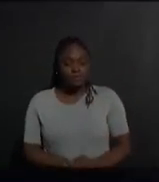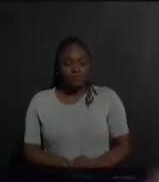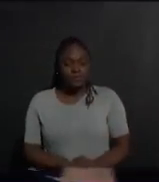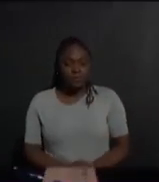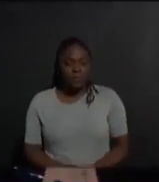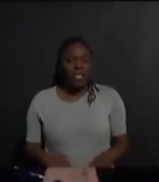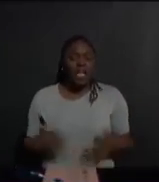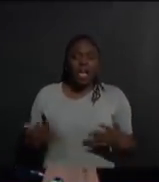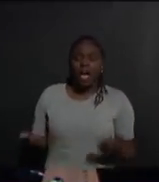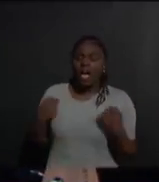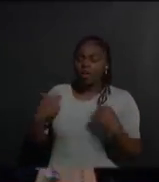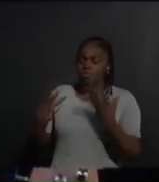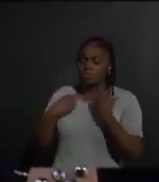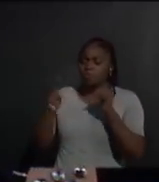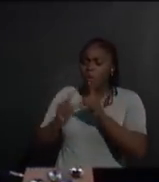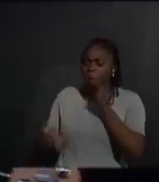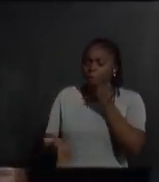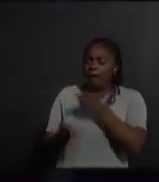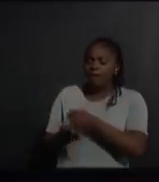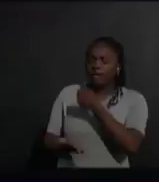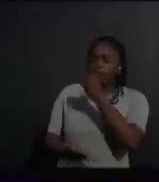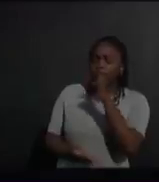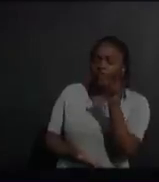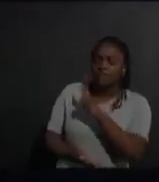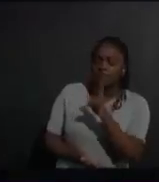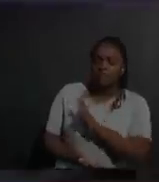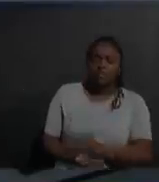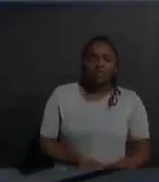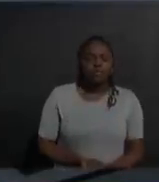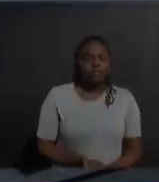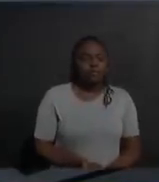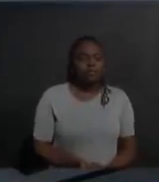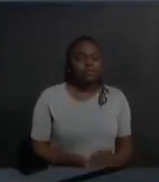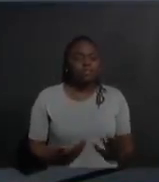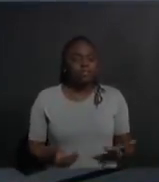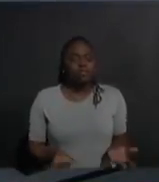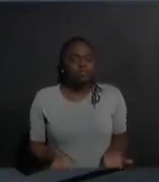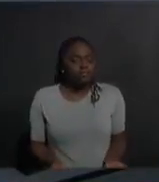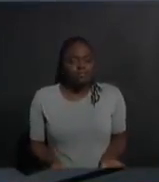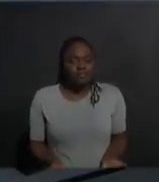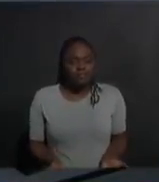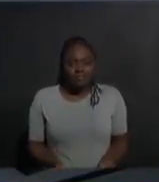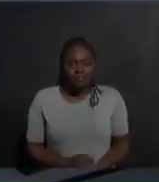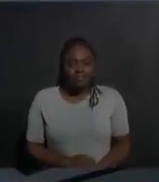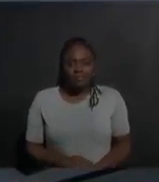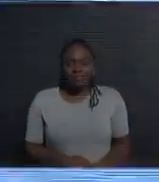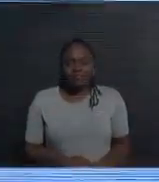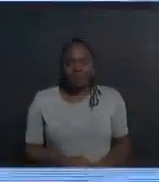Não, eu não admito, eu paguei 15 conto. Toma o seu 15 real, pelo amor de Deus.